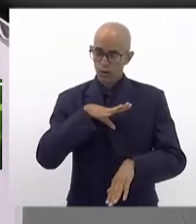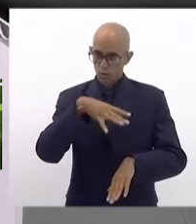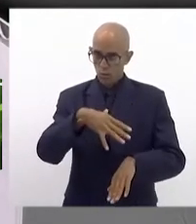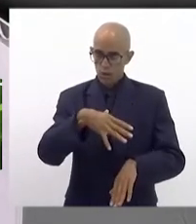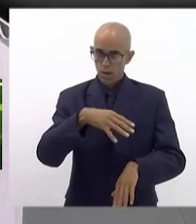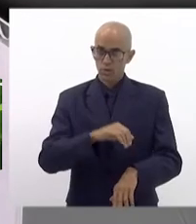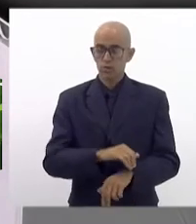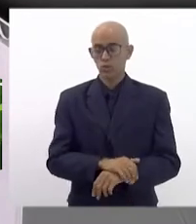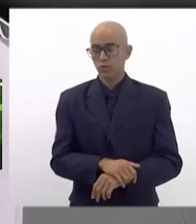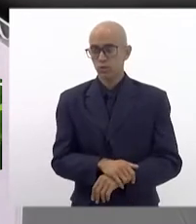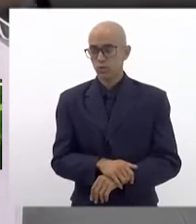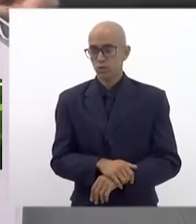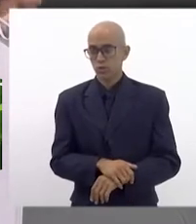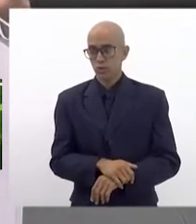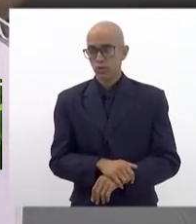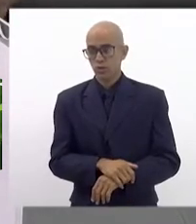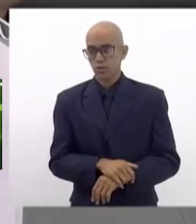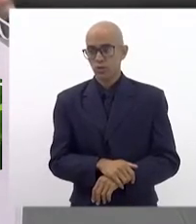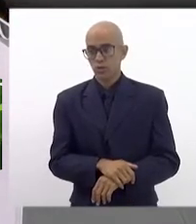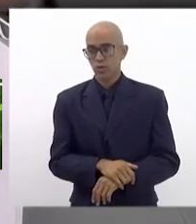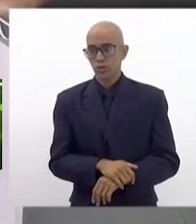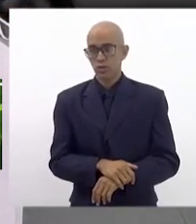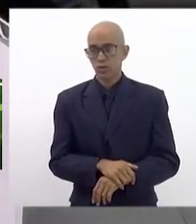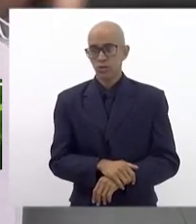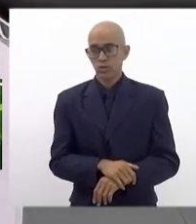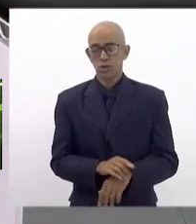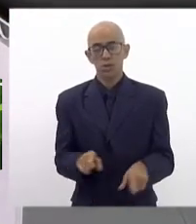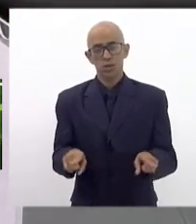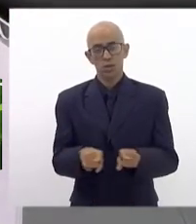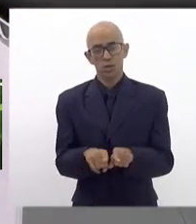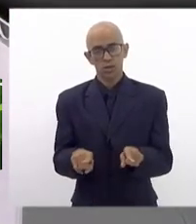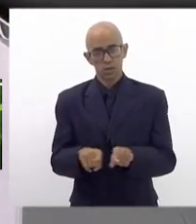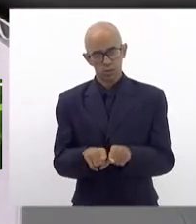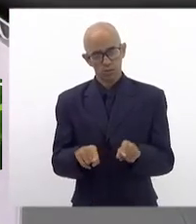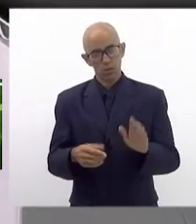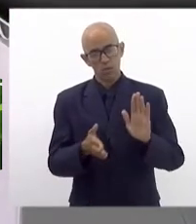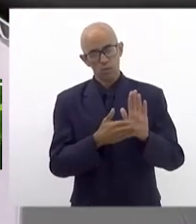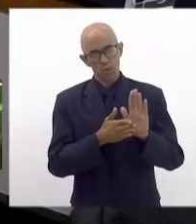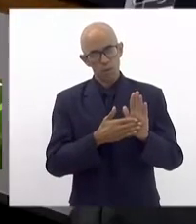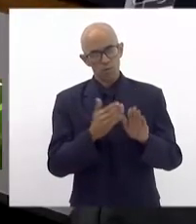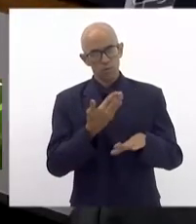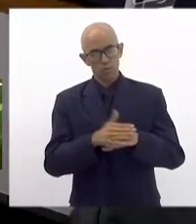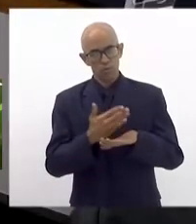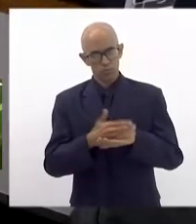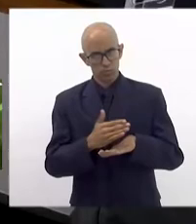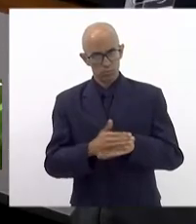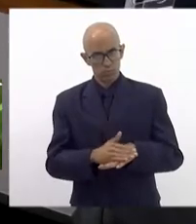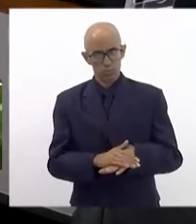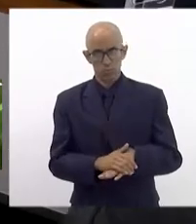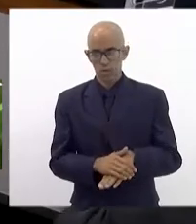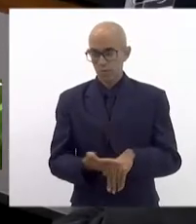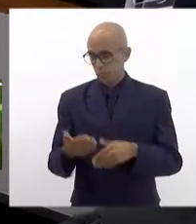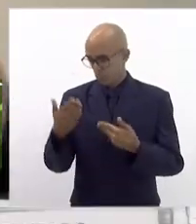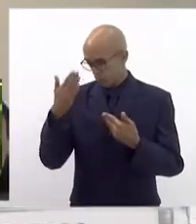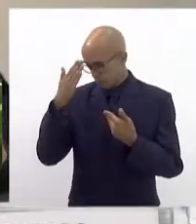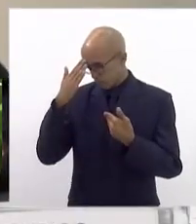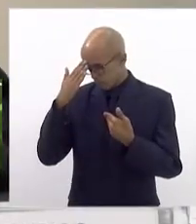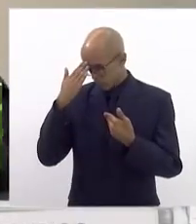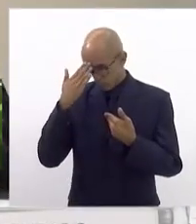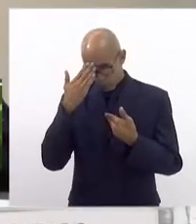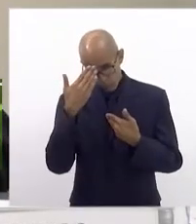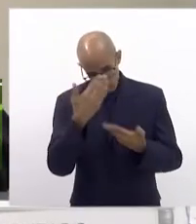é, e dialogicamente se propondo a cumprir. Obrigado. Obrigado, professor